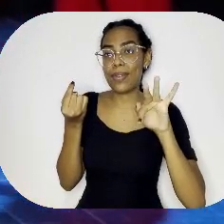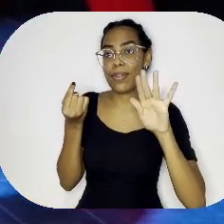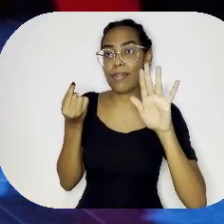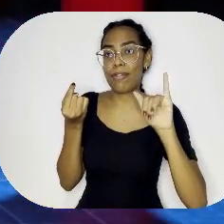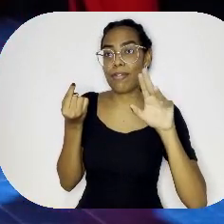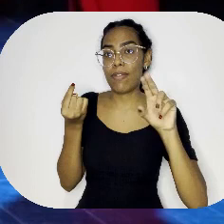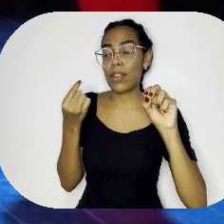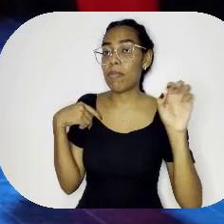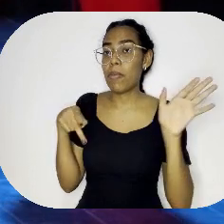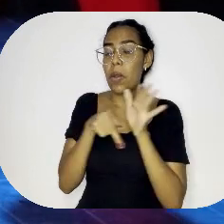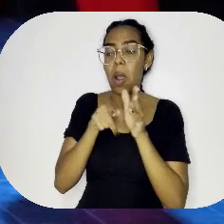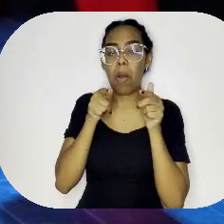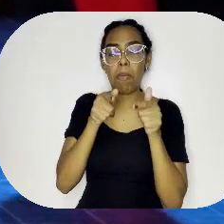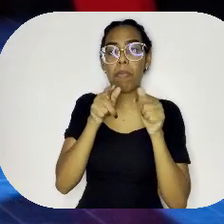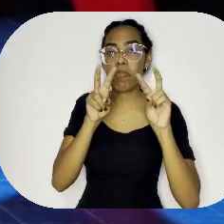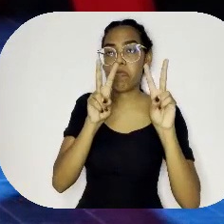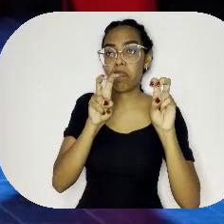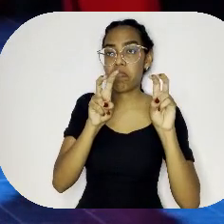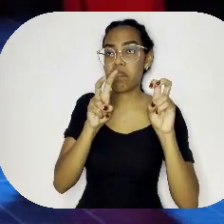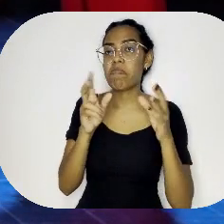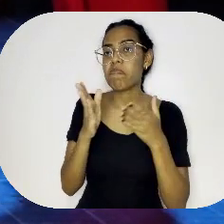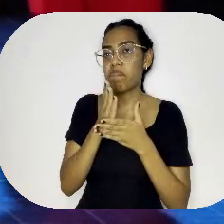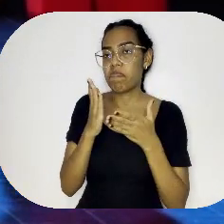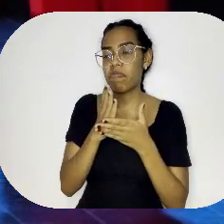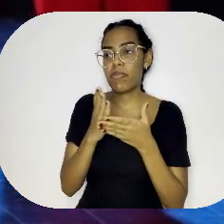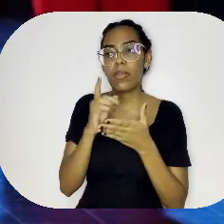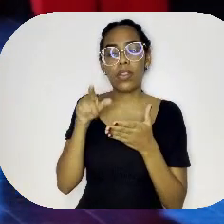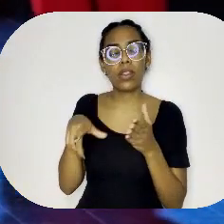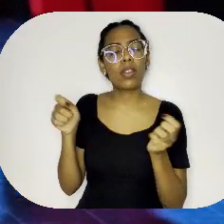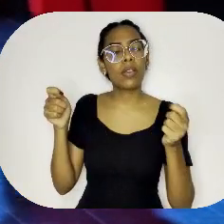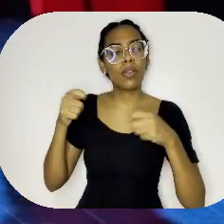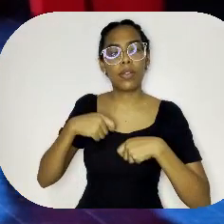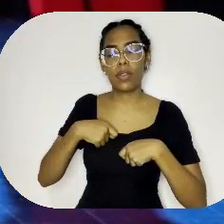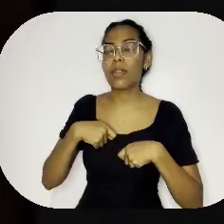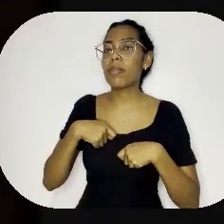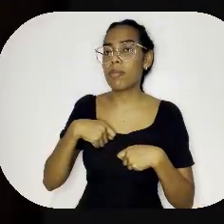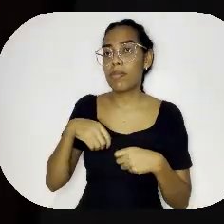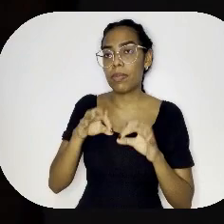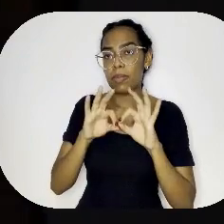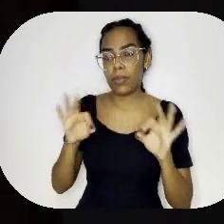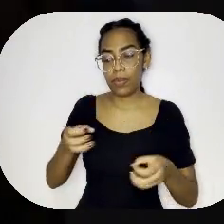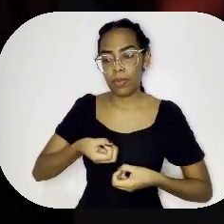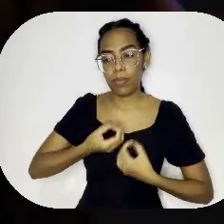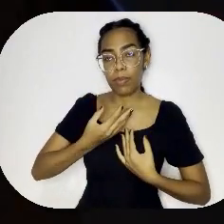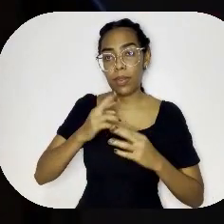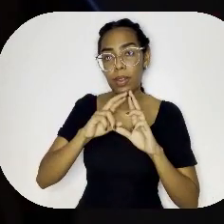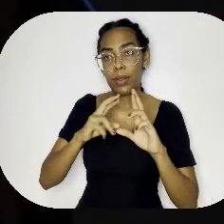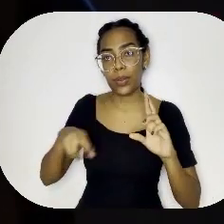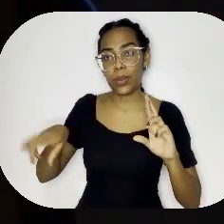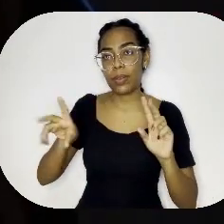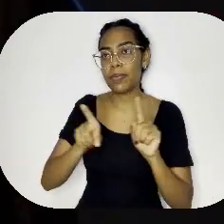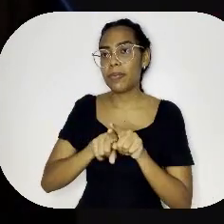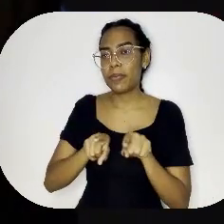um Gregório de Matos, o Boca do Inferno. Título adquirido devido à sua obra satírica. E olha que ela